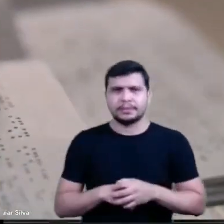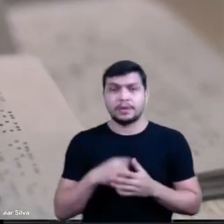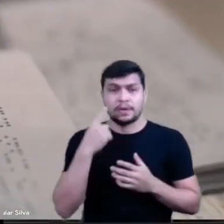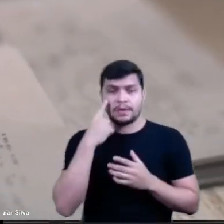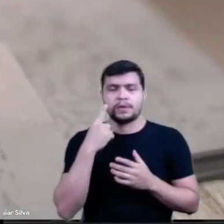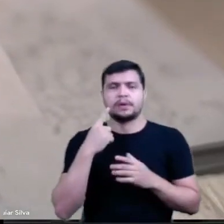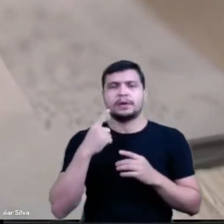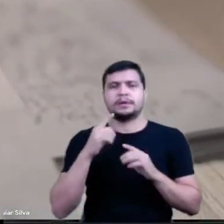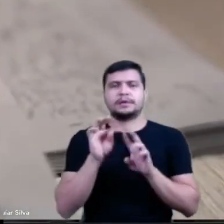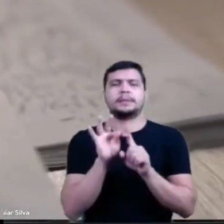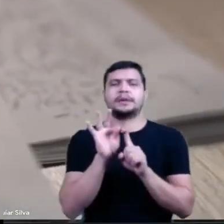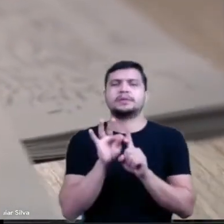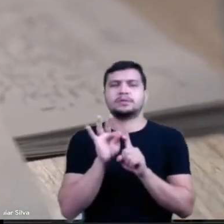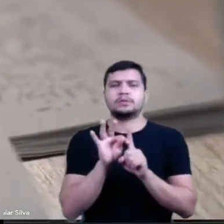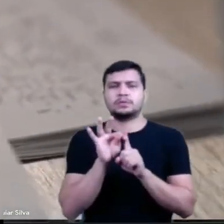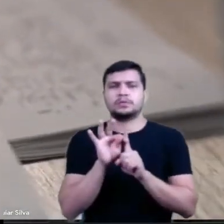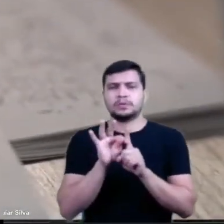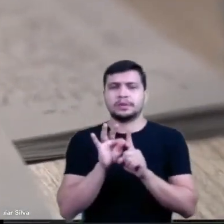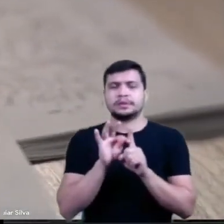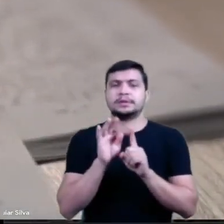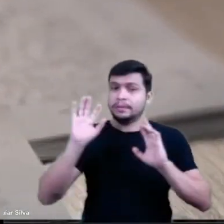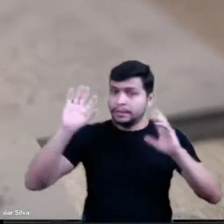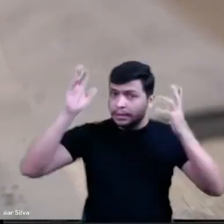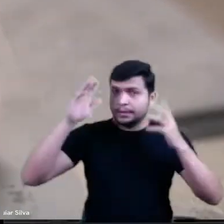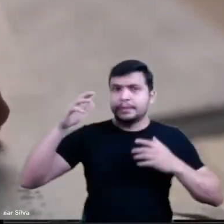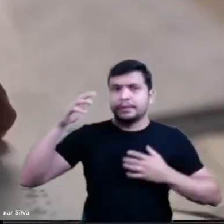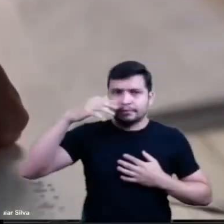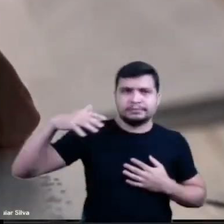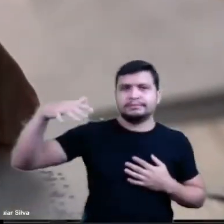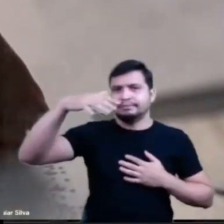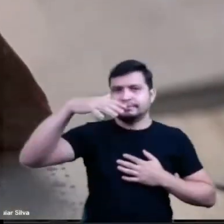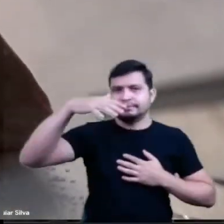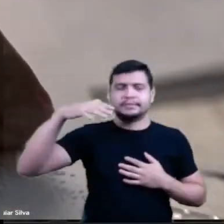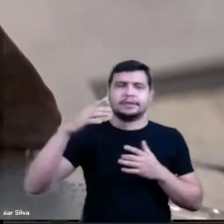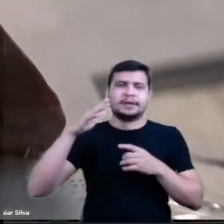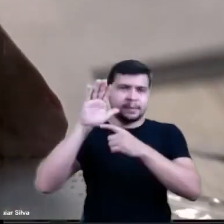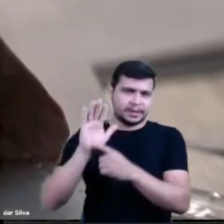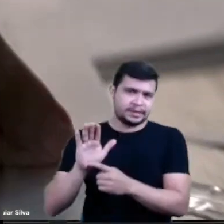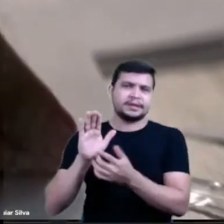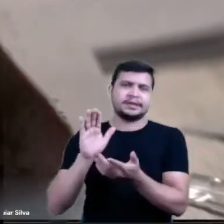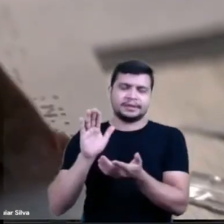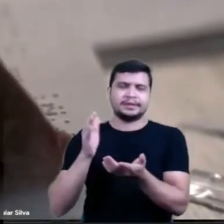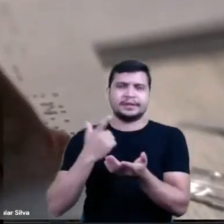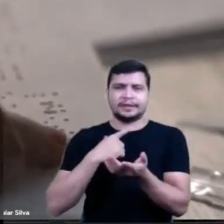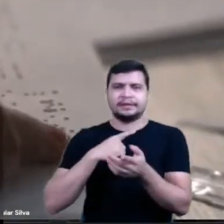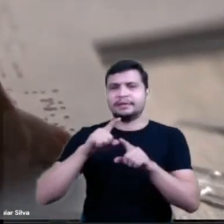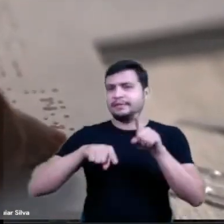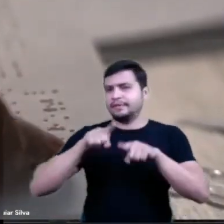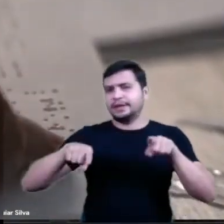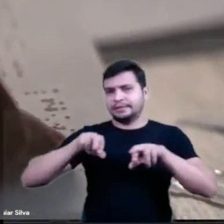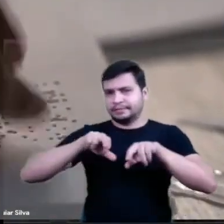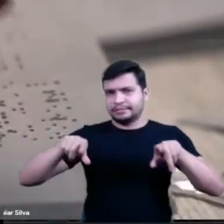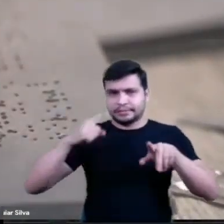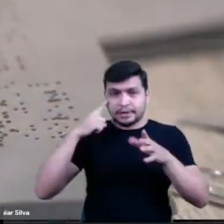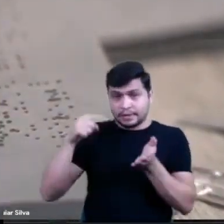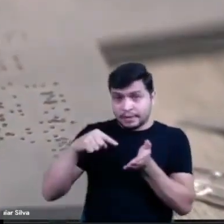Temperatura do clima tropical apresenta variações... Ó, isso aqui é